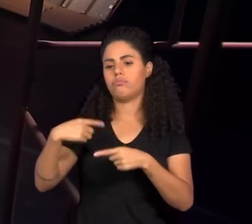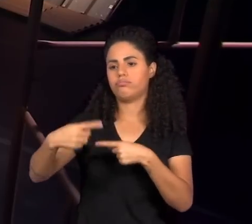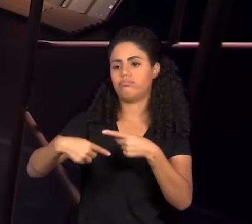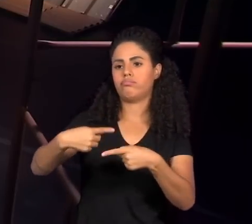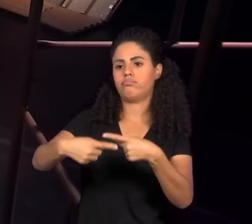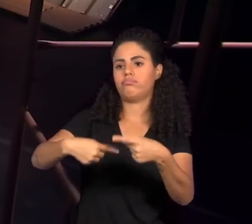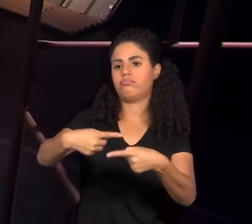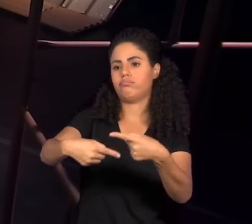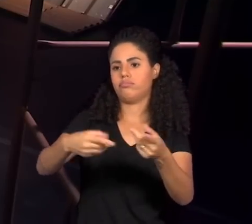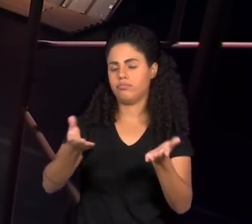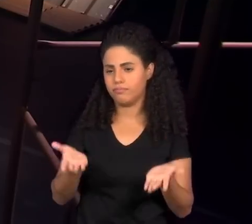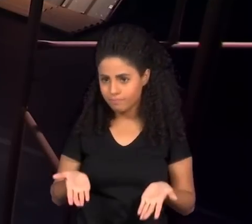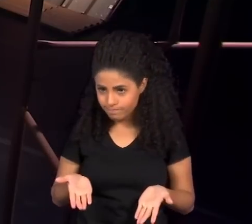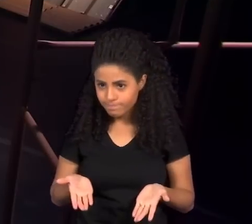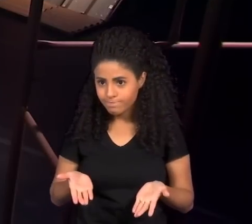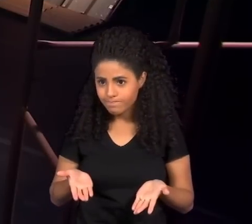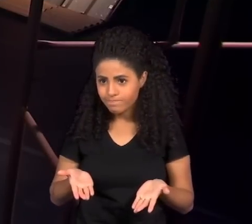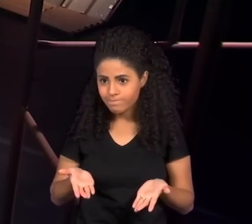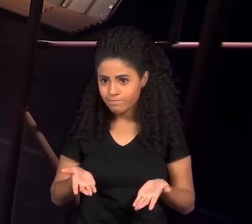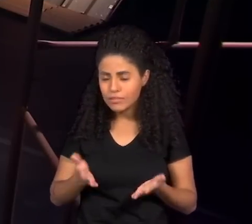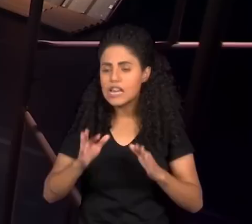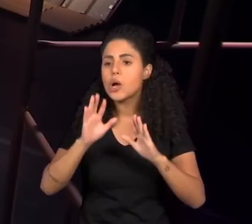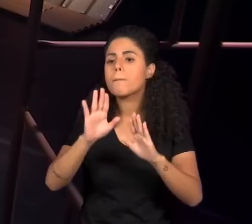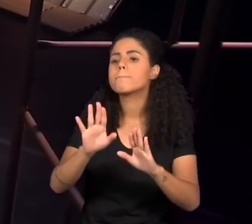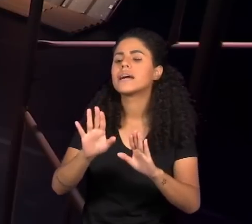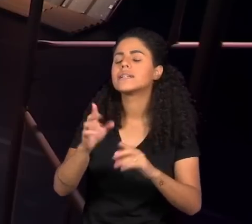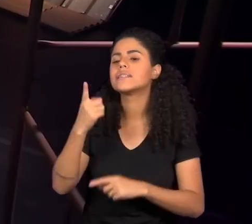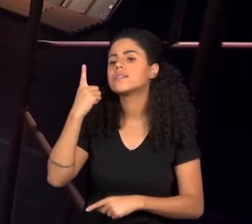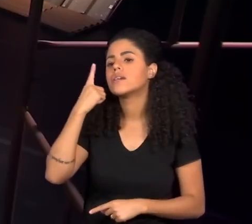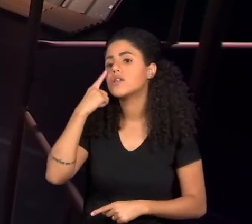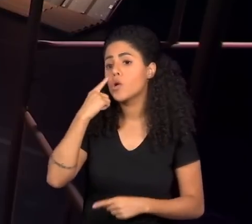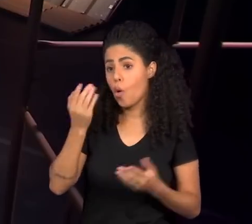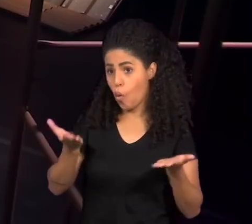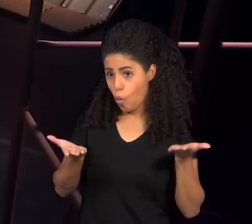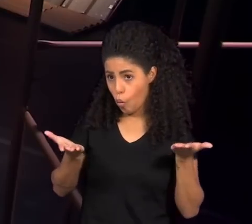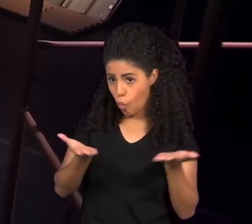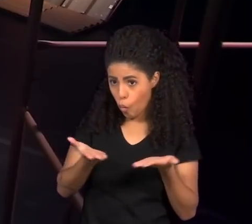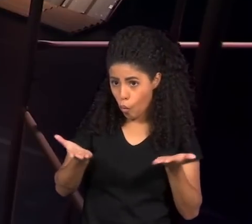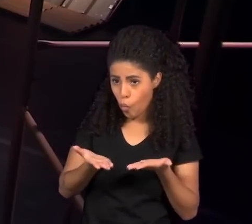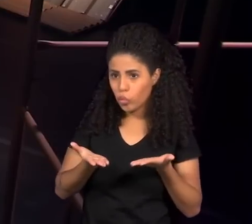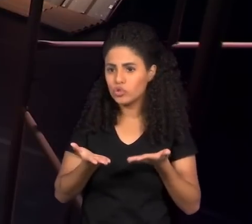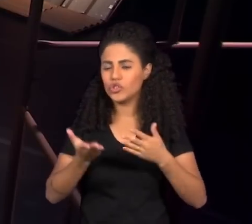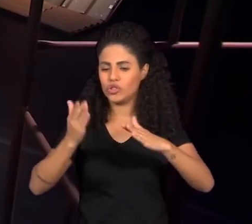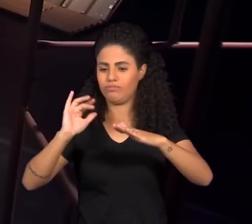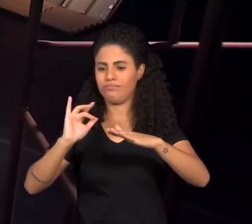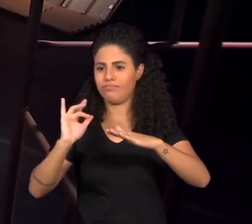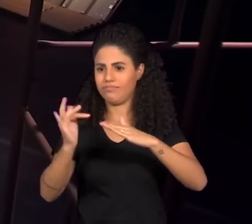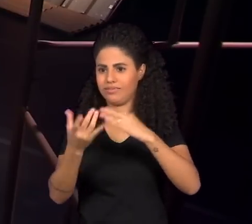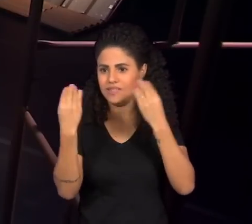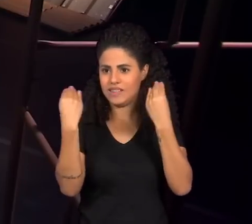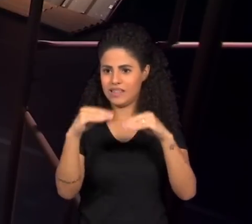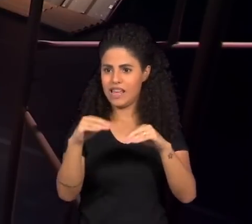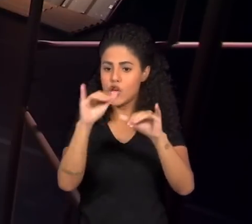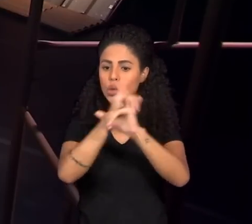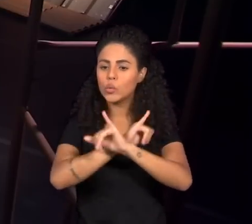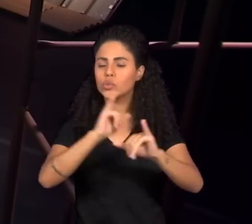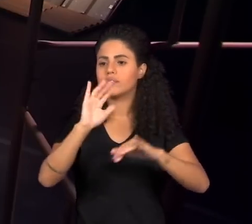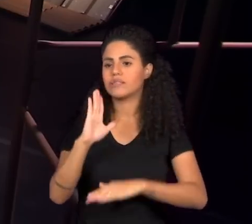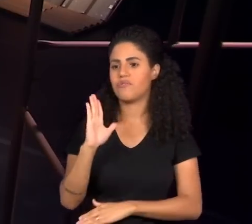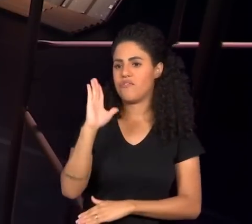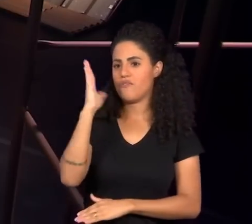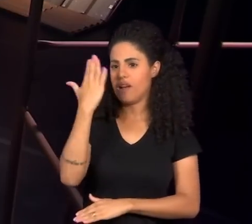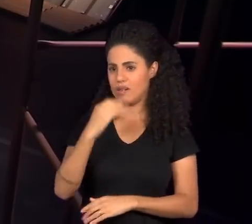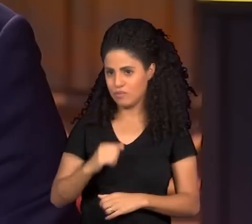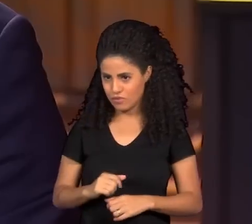já tinha, coitado. Mas né, o senhor sofrido há de muito. convir que hoje, no mundo das fake news, e um trabalho